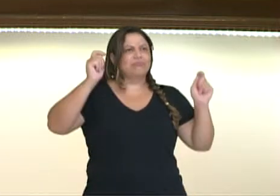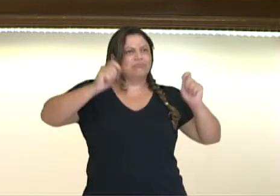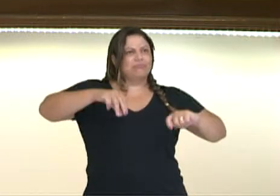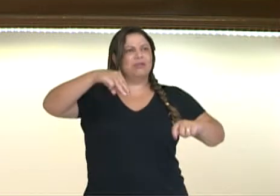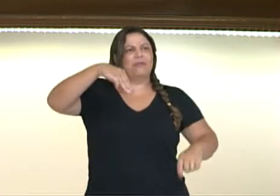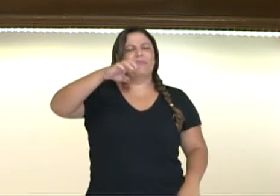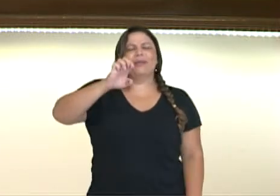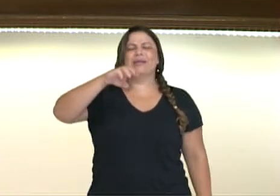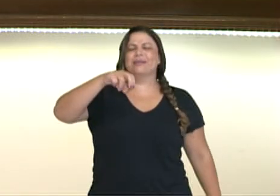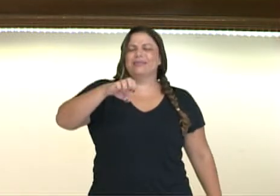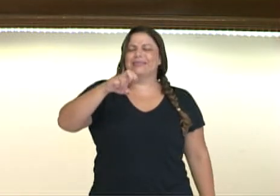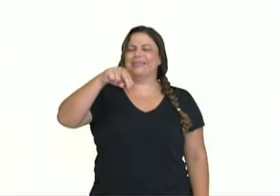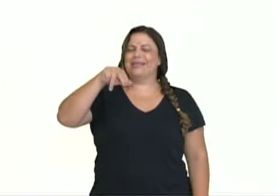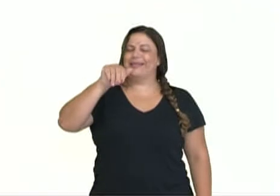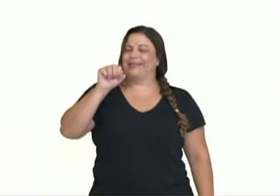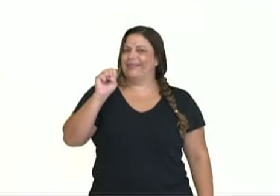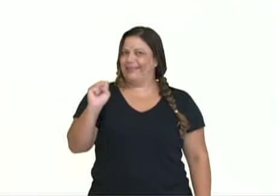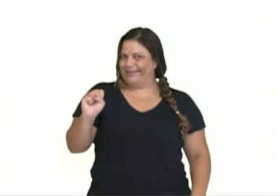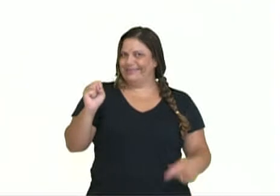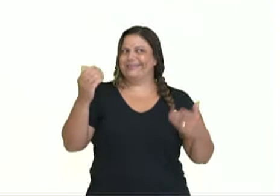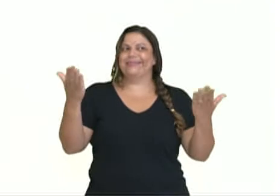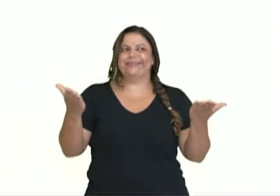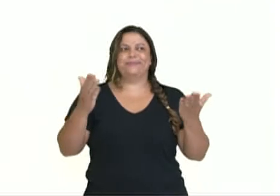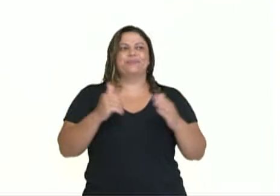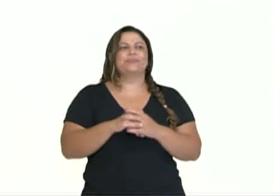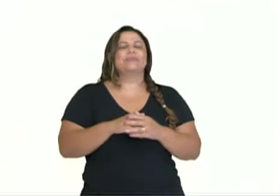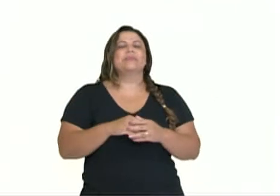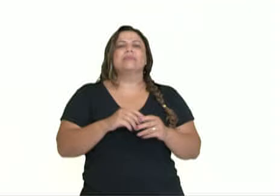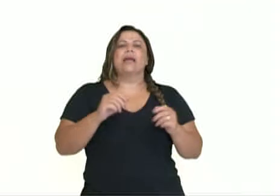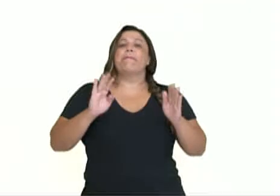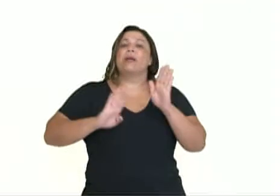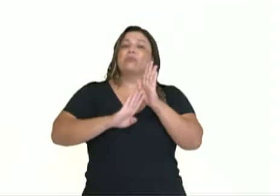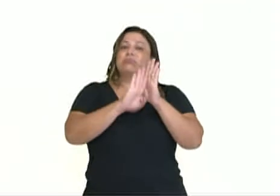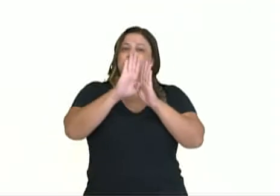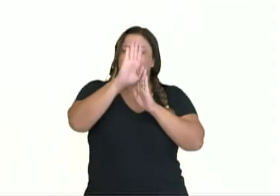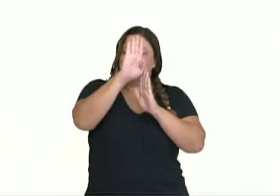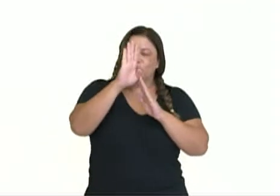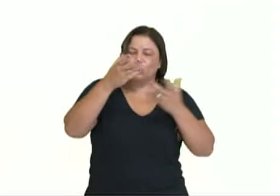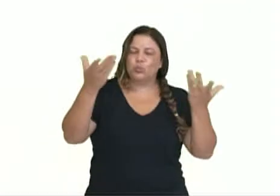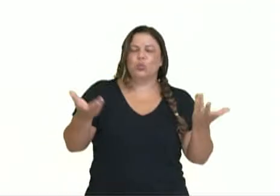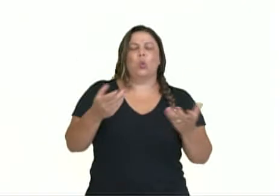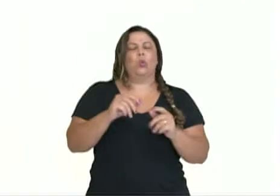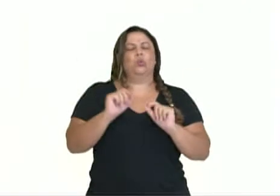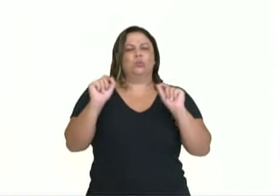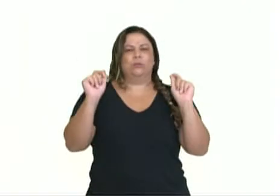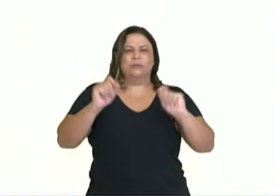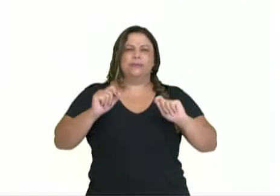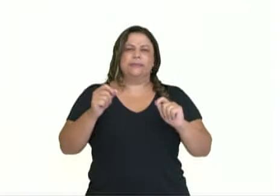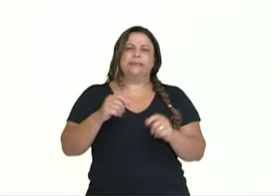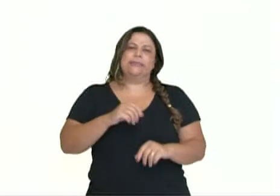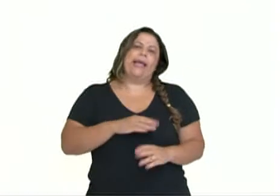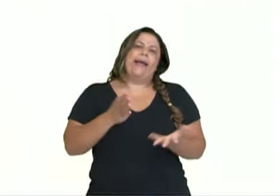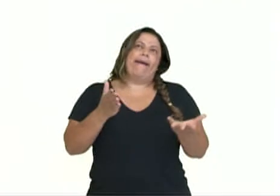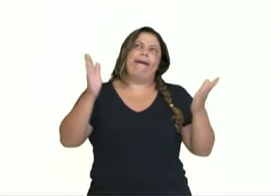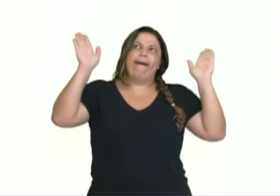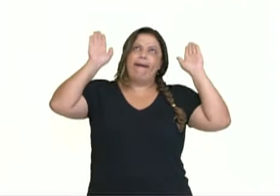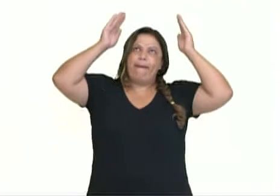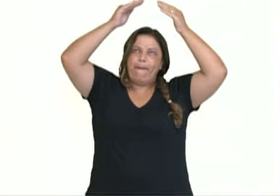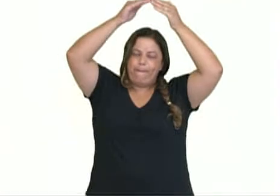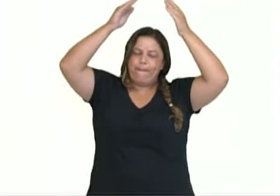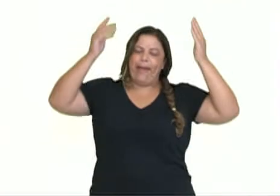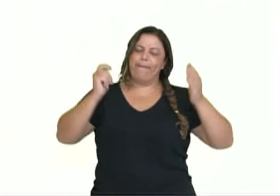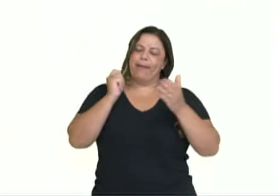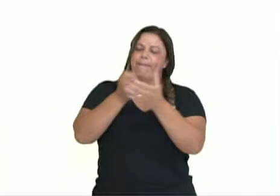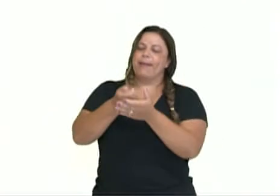mecenas, ok? Então olha aqui, ó, prática exercida pelos burgueses, sultões, príncipes, papas, de financiar os artistas,